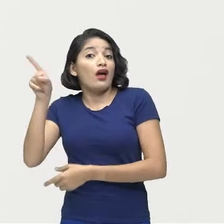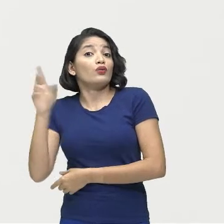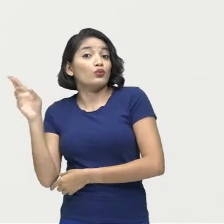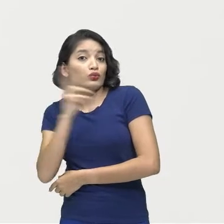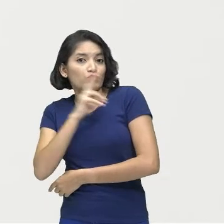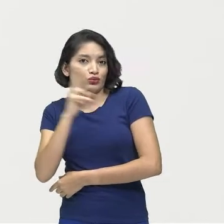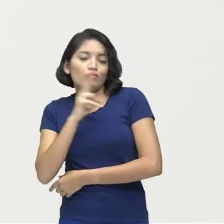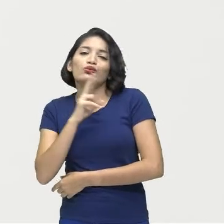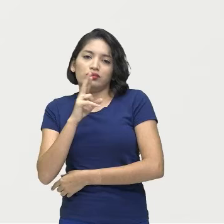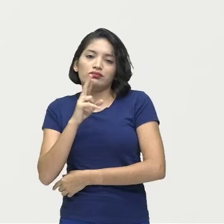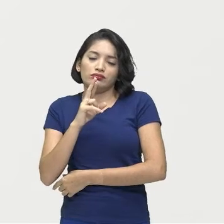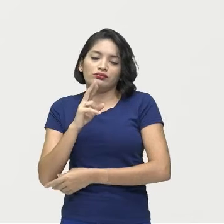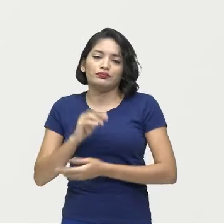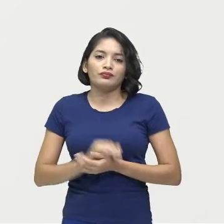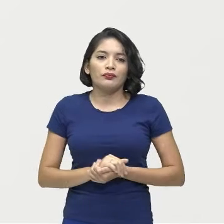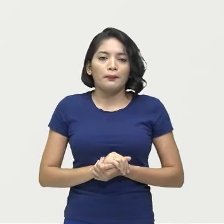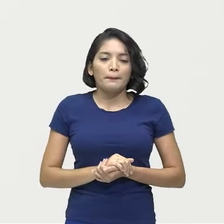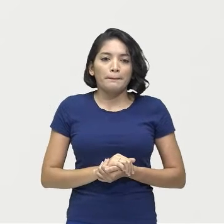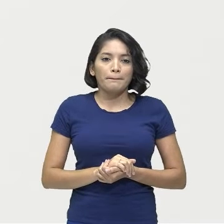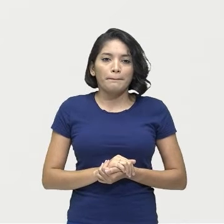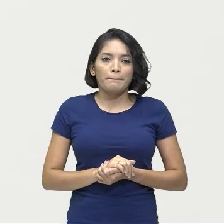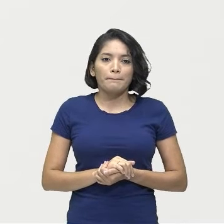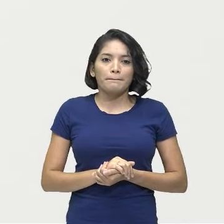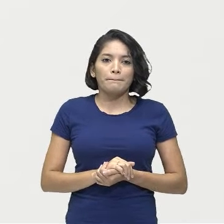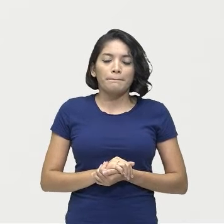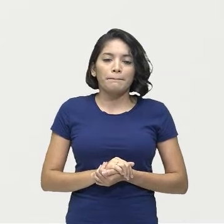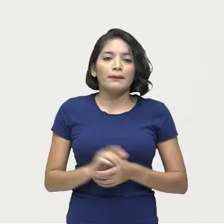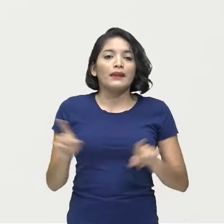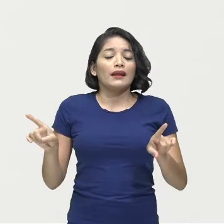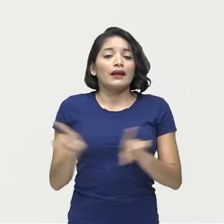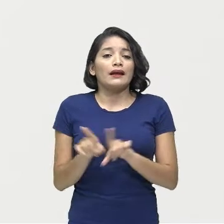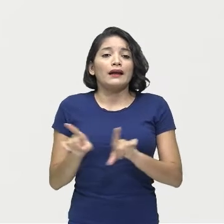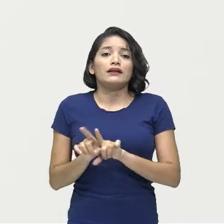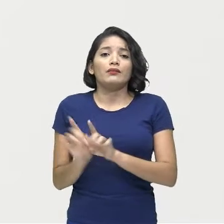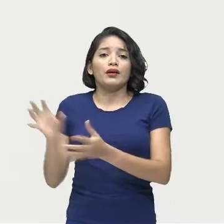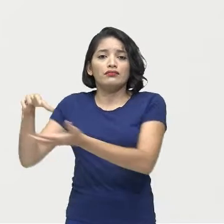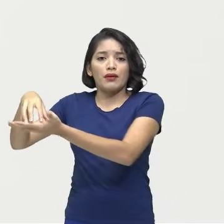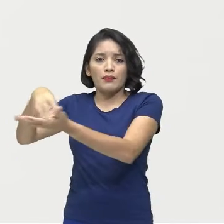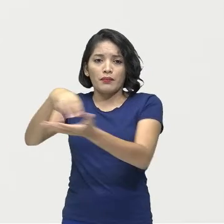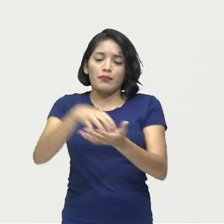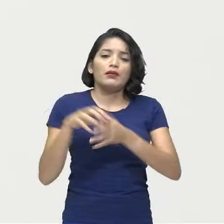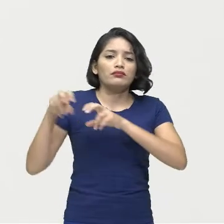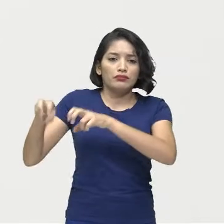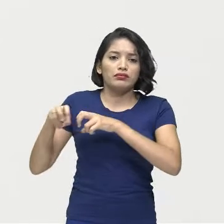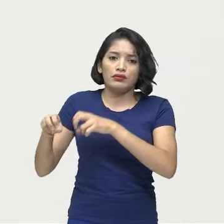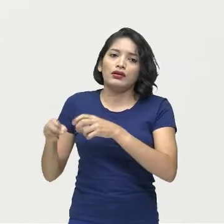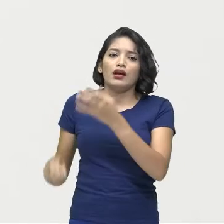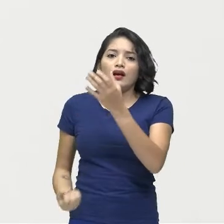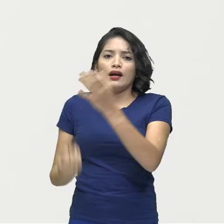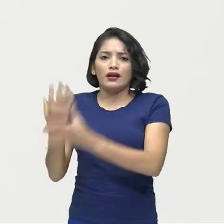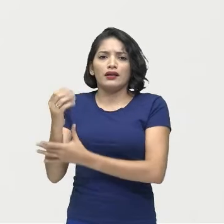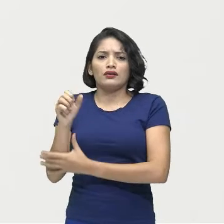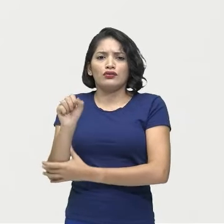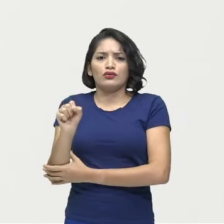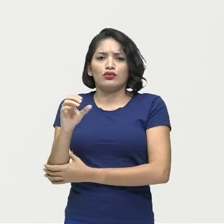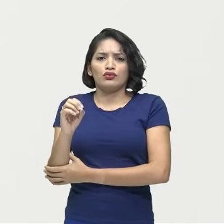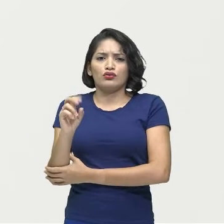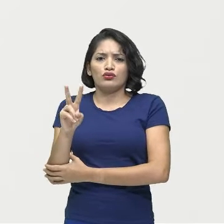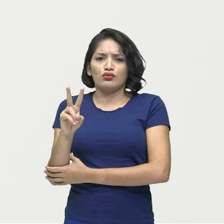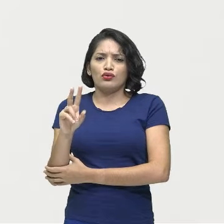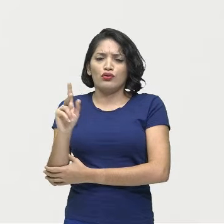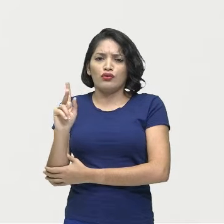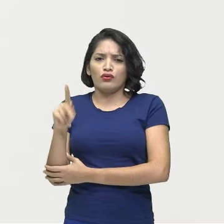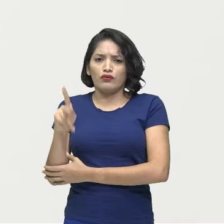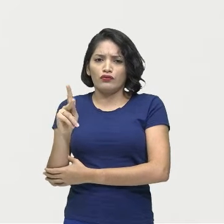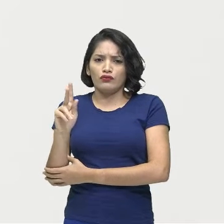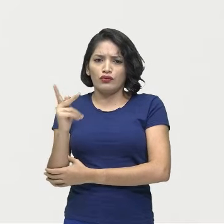gente? Então, aqui o que ele diz? Coletivização das propriedades agrárias com a criação das sovkhozes, que são as propriedades